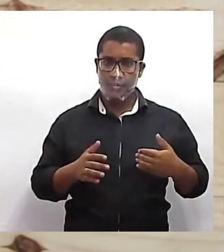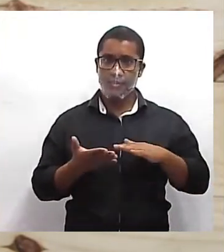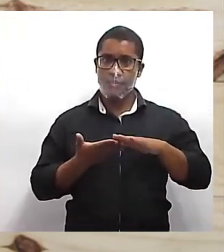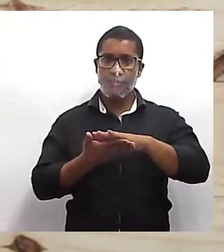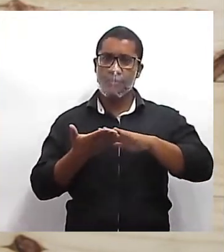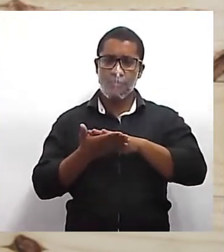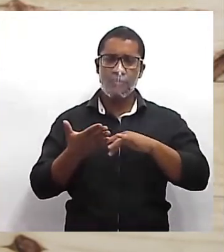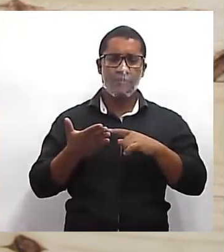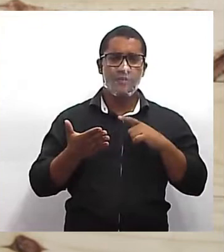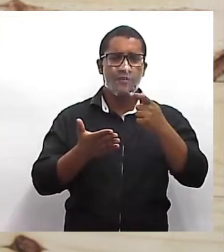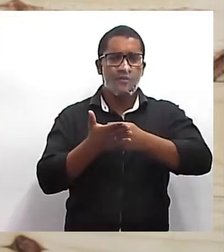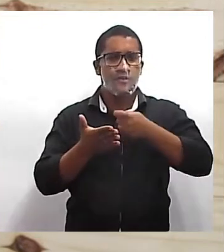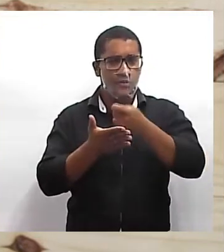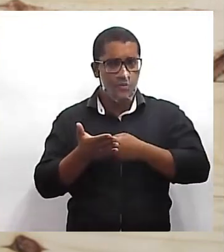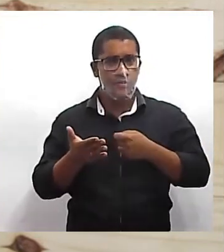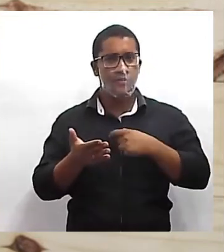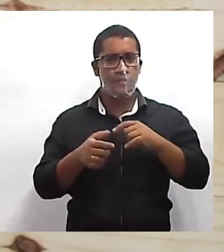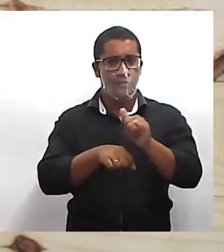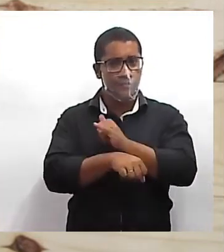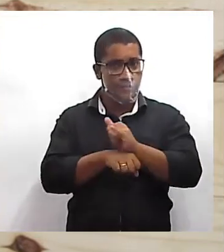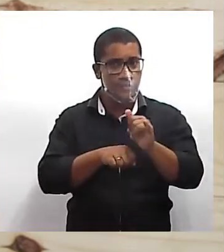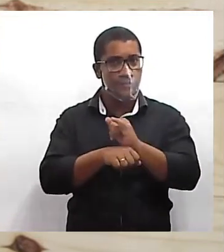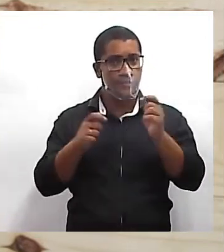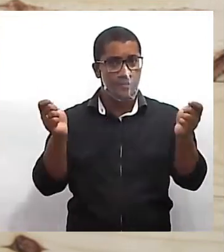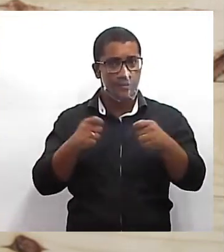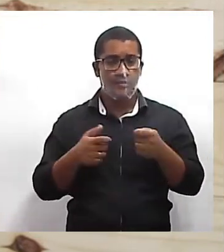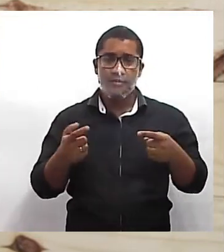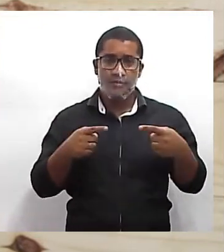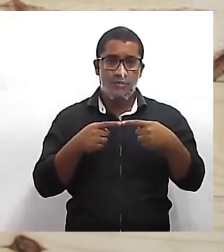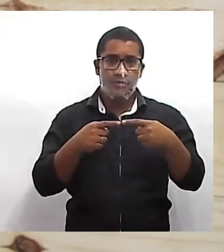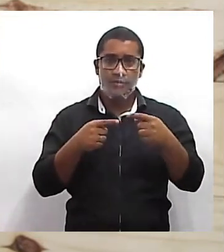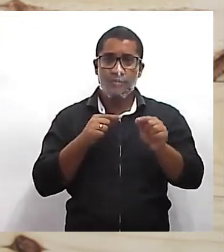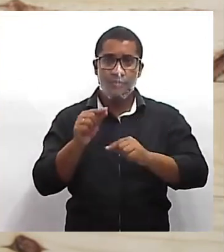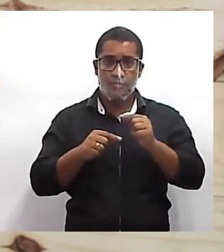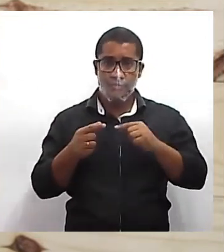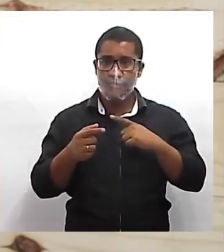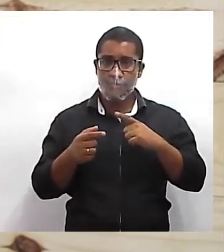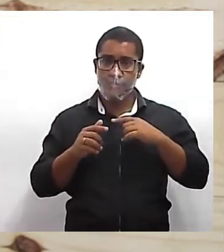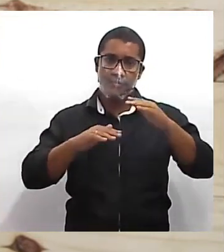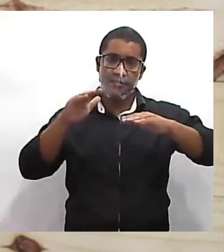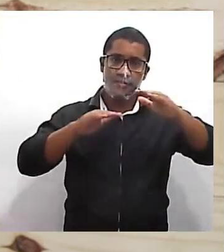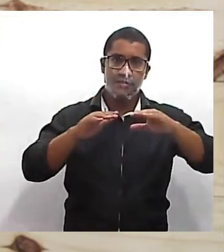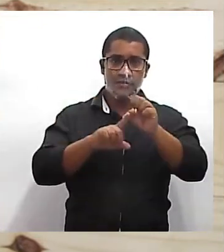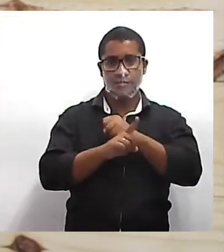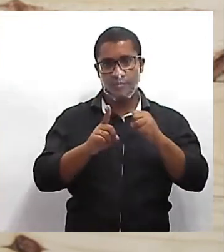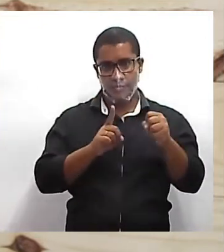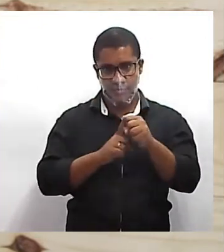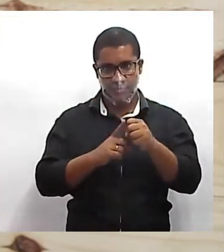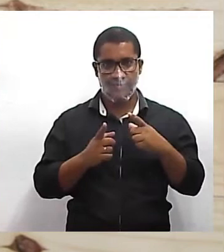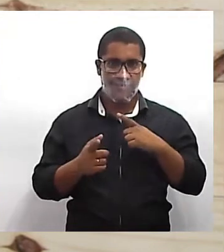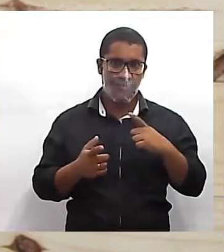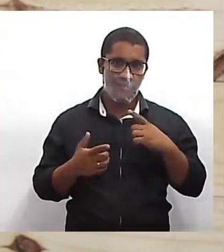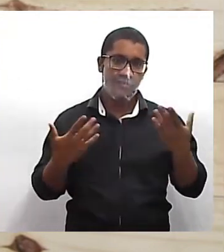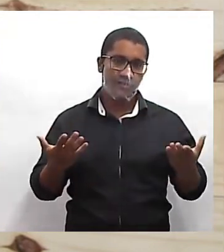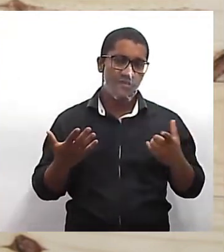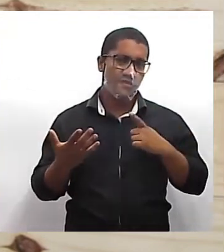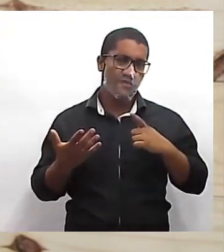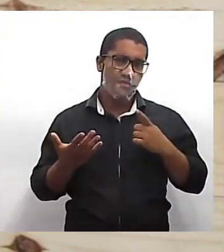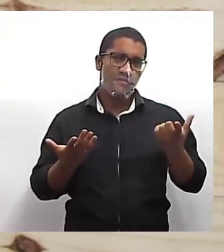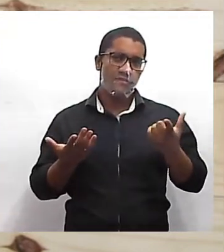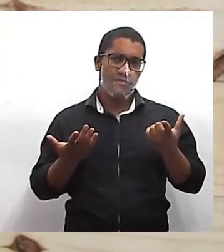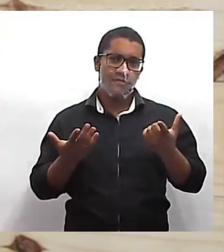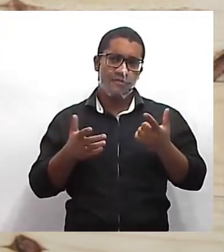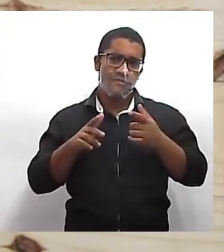em buscar mecanismos para compensar as desigualdades sociais geradas pelo mercado, pelas